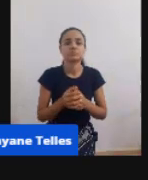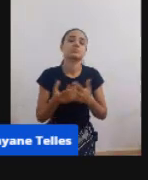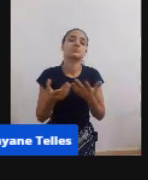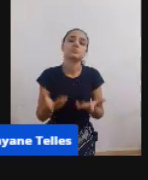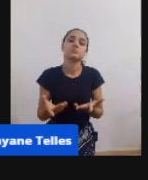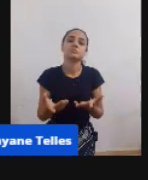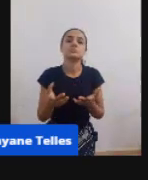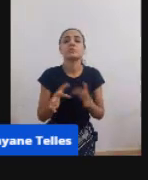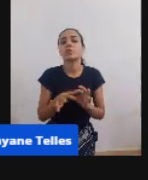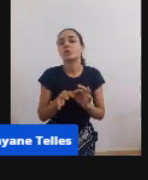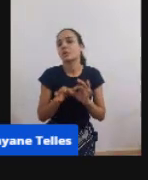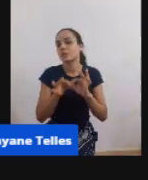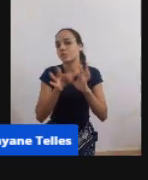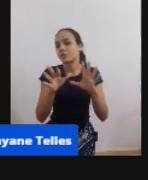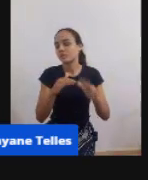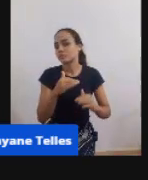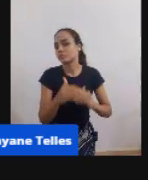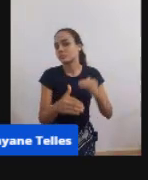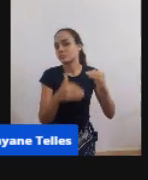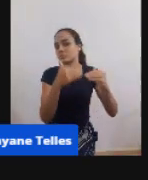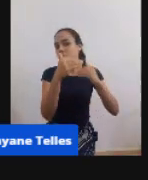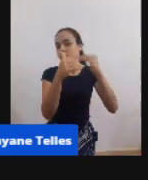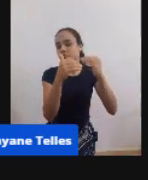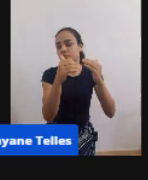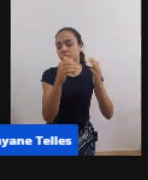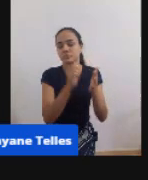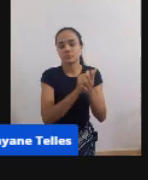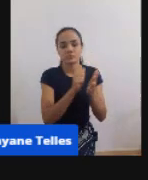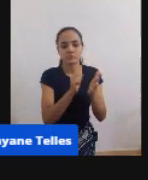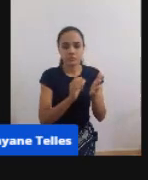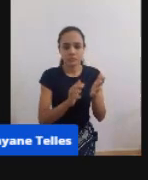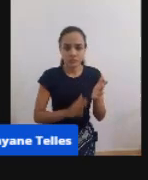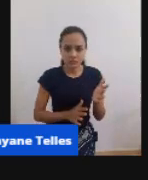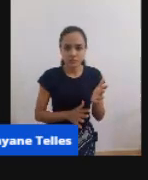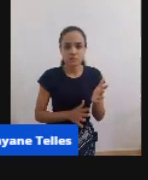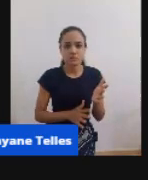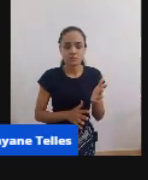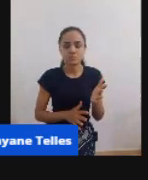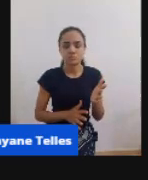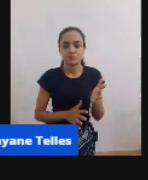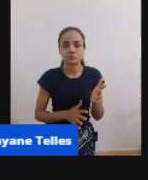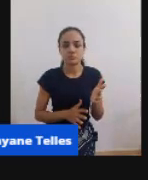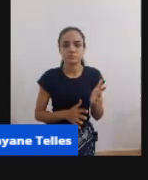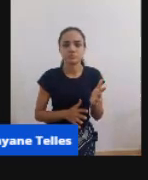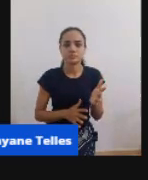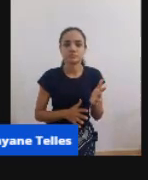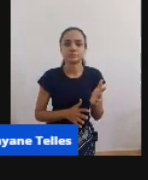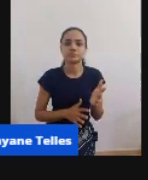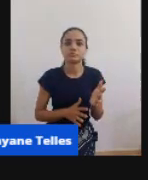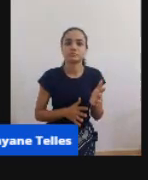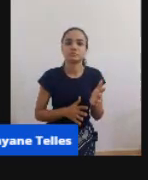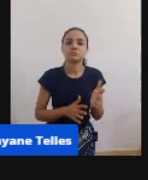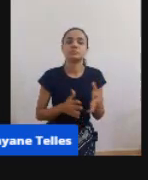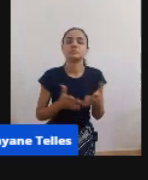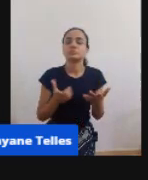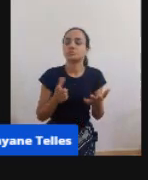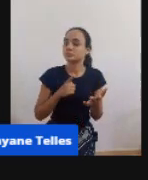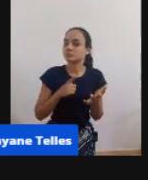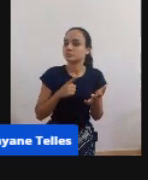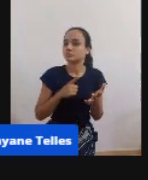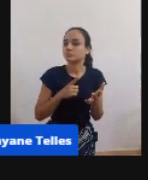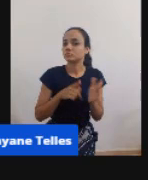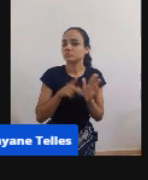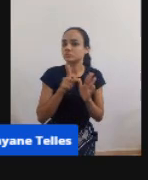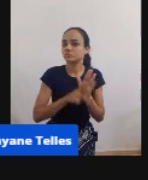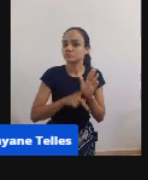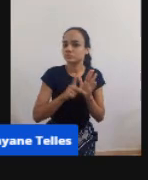atividade, a partir do resultado que eu recebo dos alunos nessa atividade, eu posso fazer um replanejamento em relação